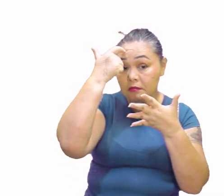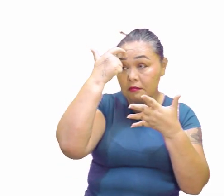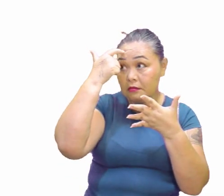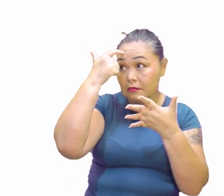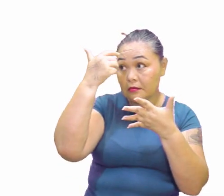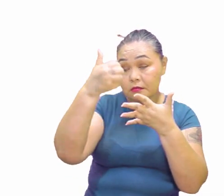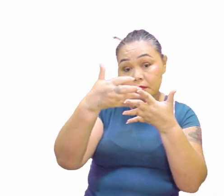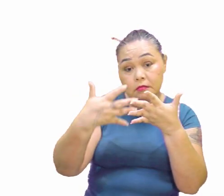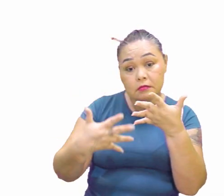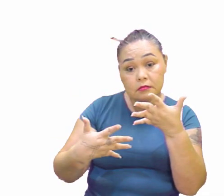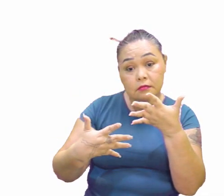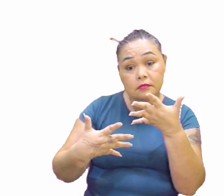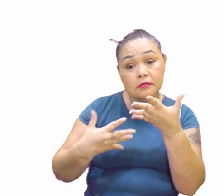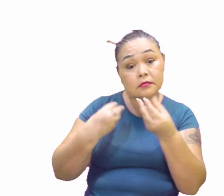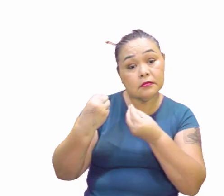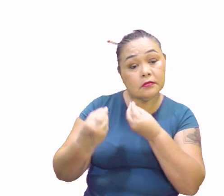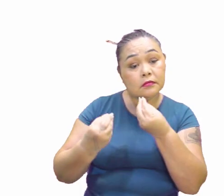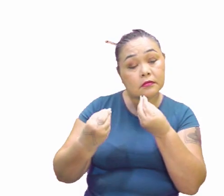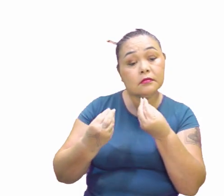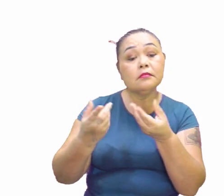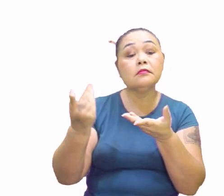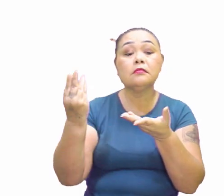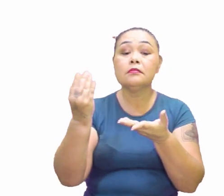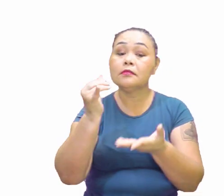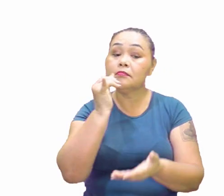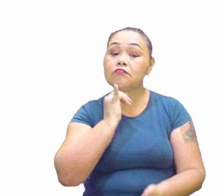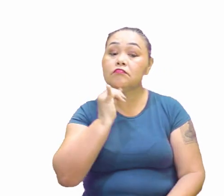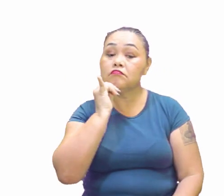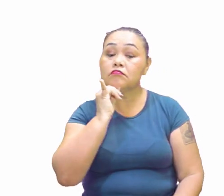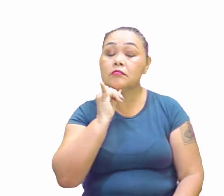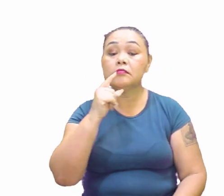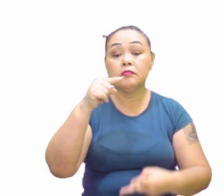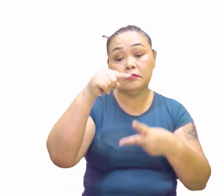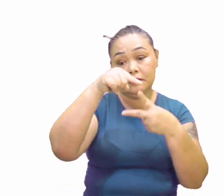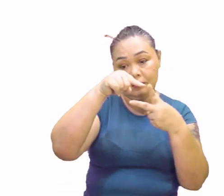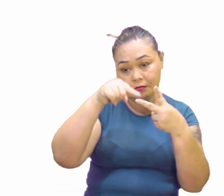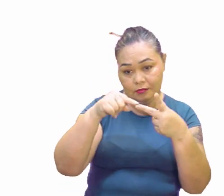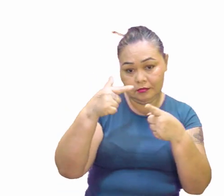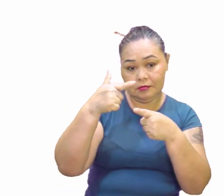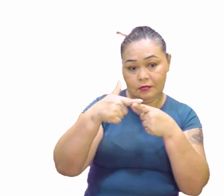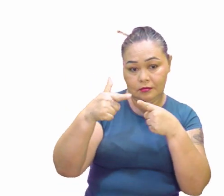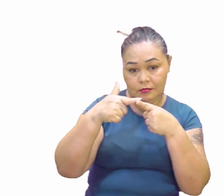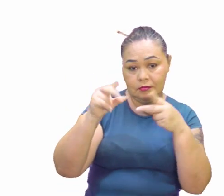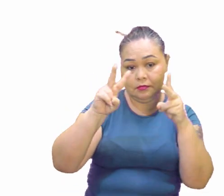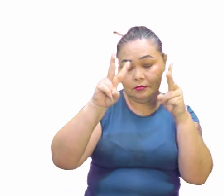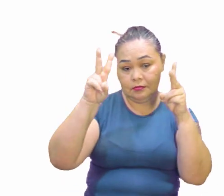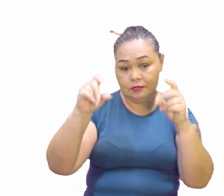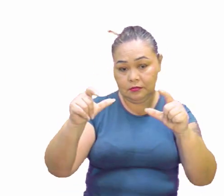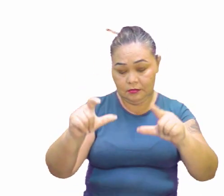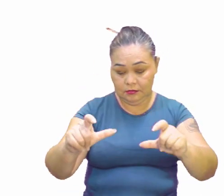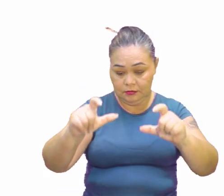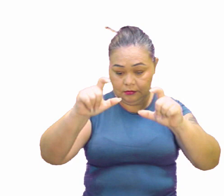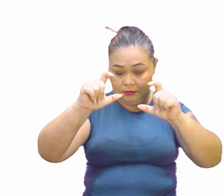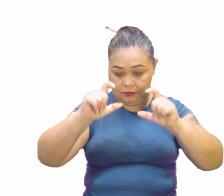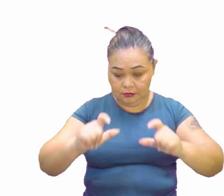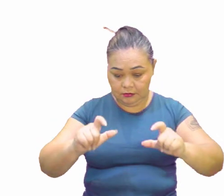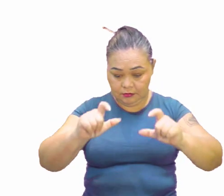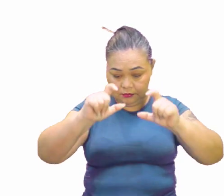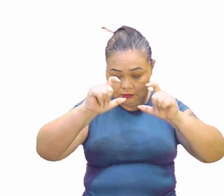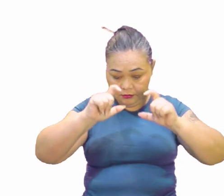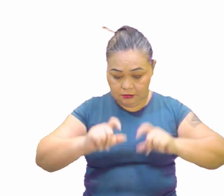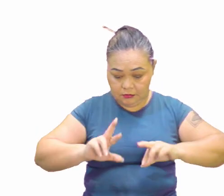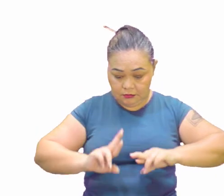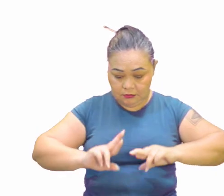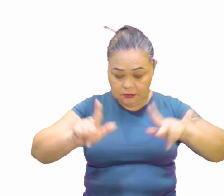ideias no desenvolvimento. Para isso, você pode citar, por exemplo, que existem dois problemas e abordá-los